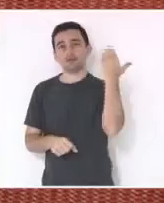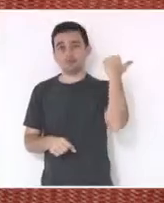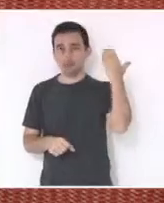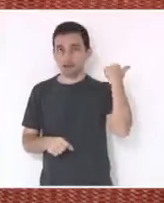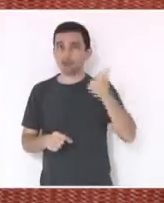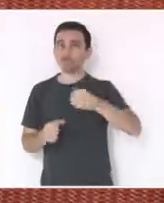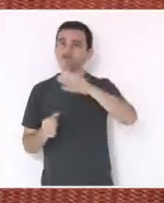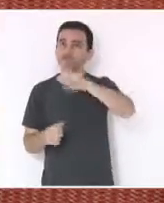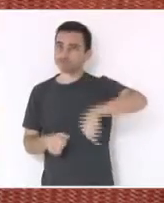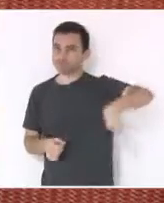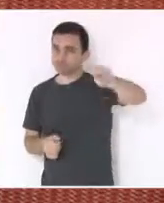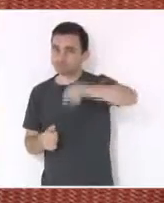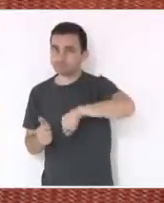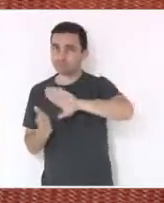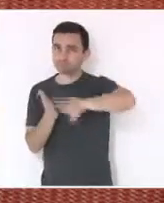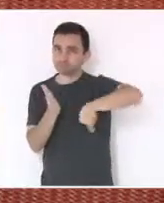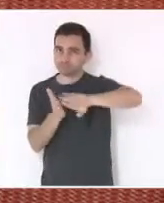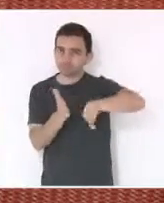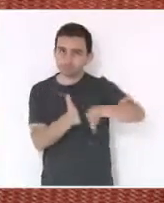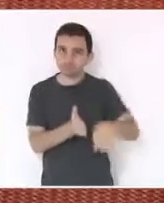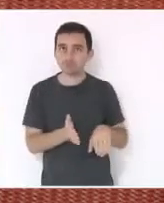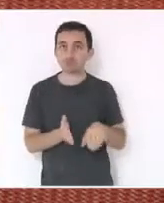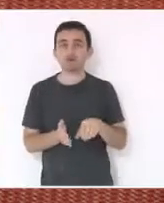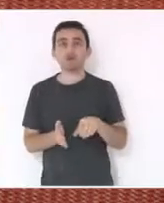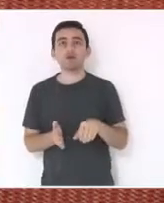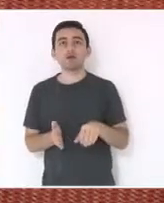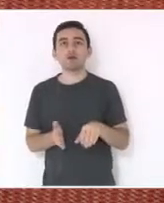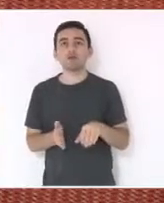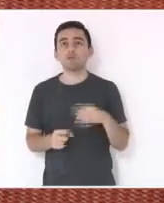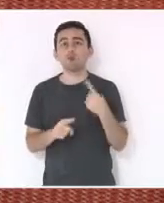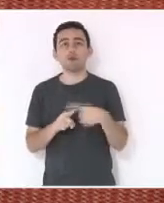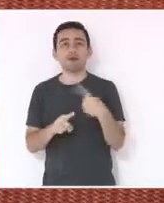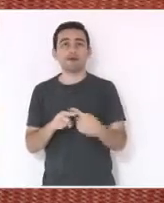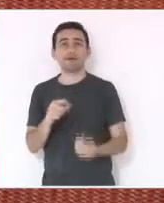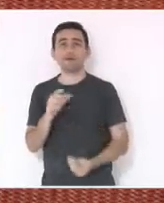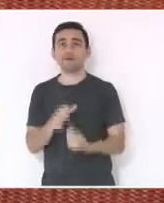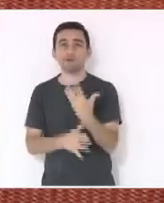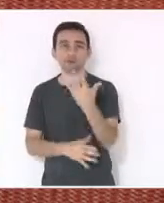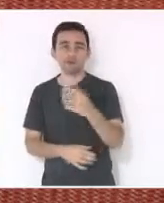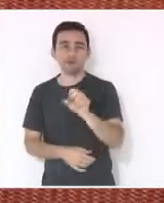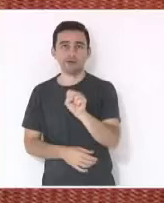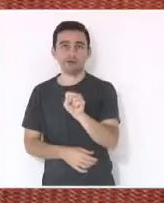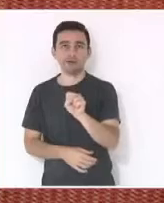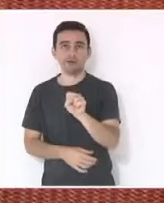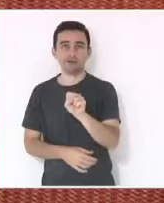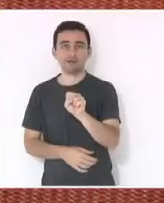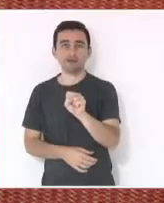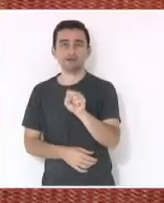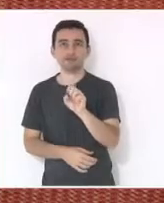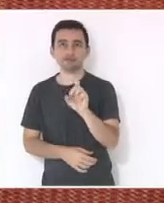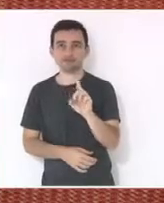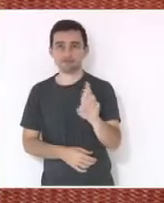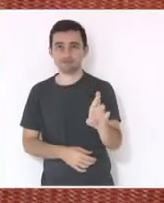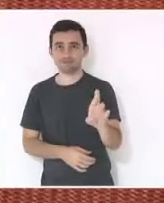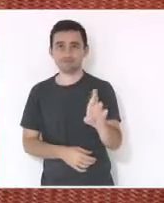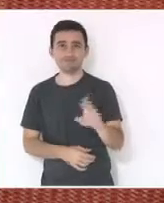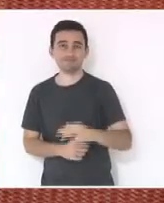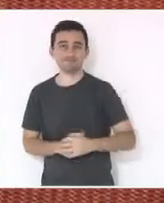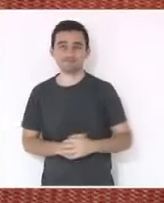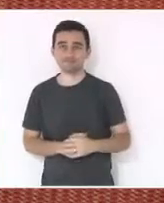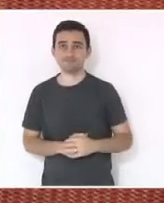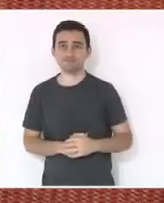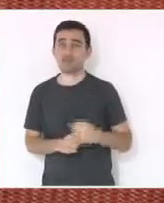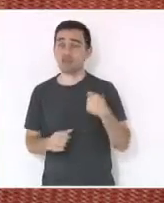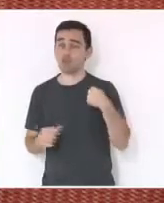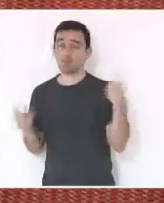metropolitanas quando criou a secretaria de desenvolvimento regional que eu fui extremamente contrário aqui dizia